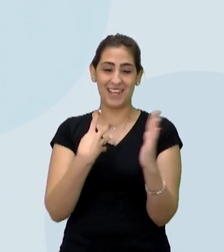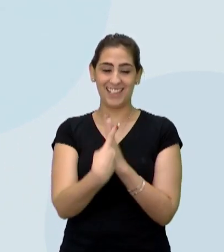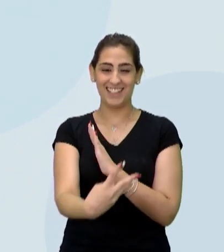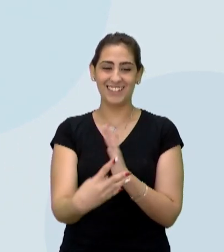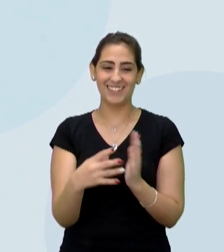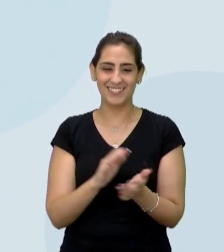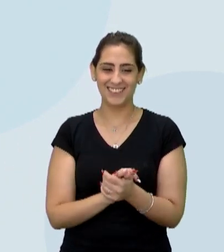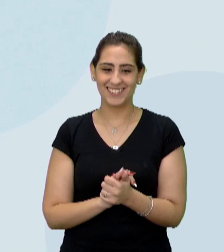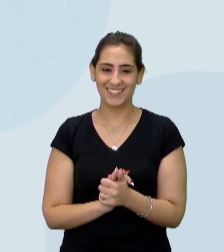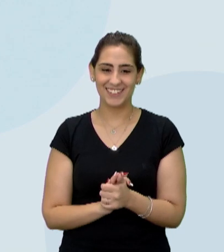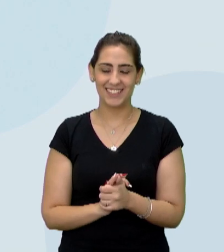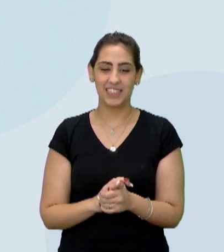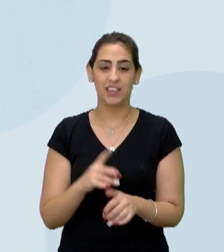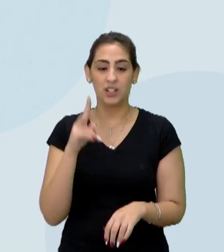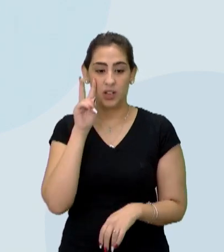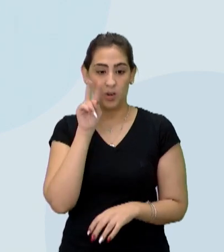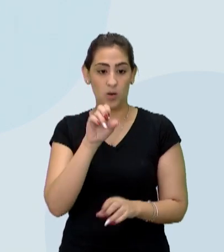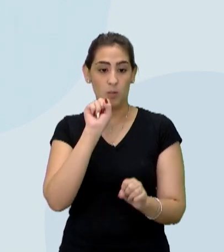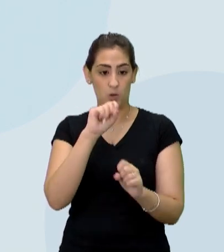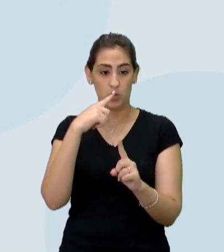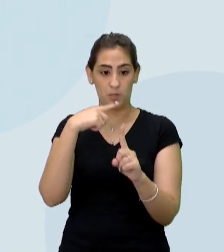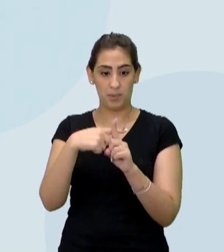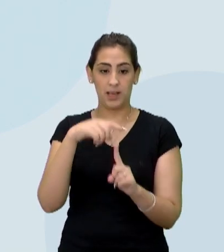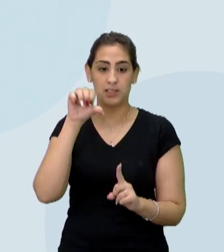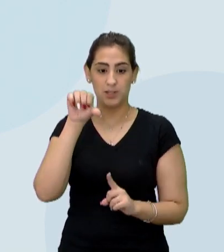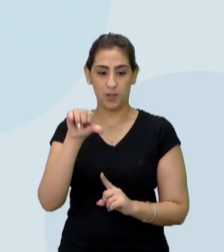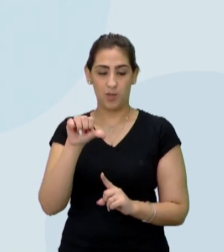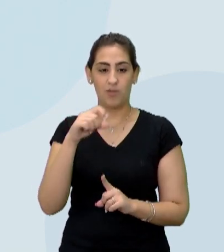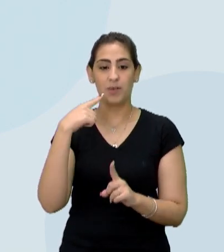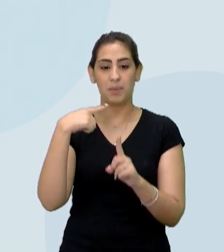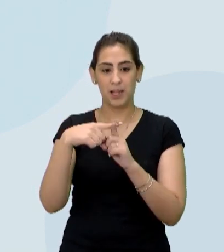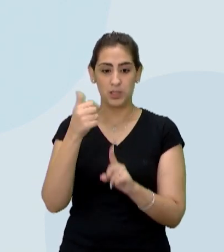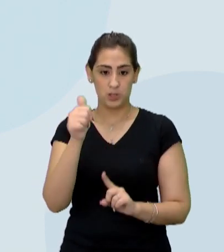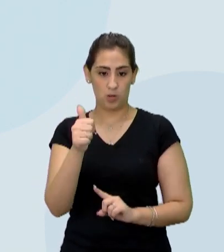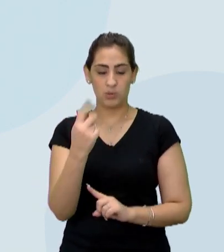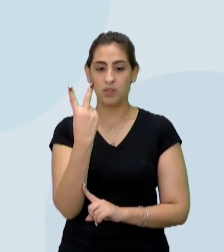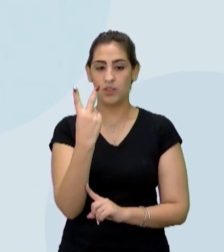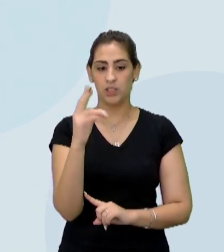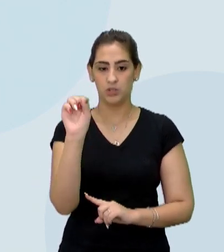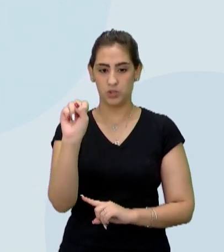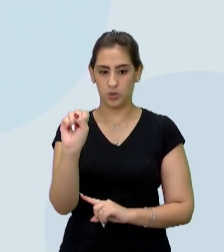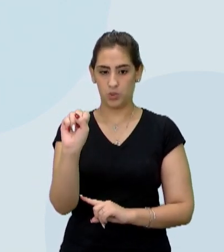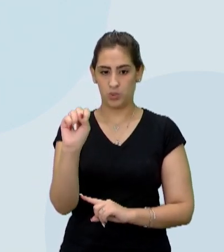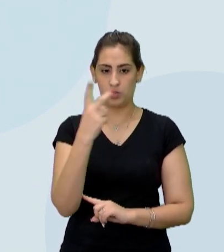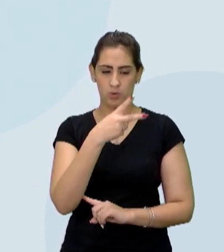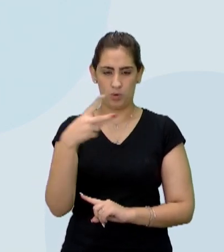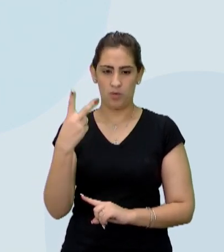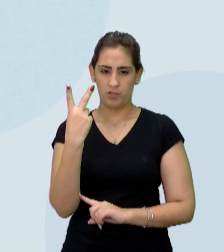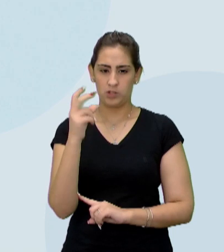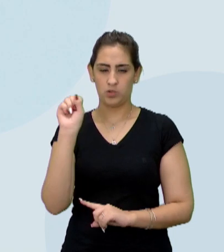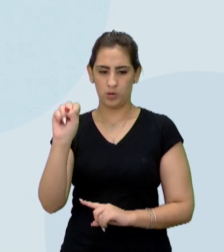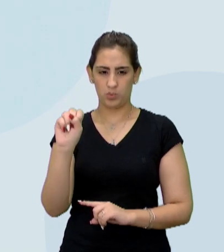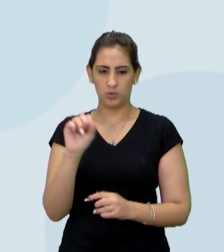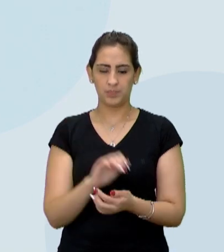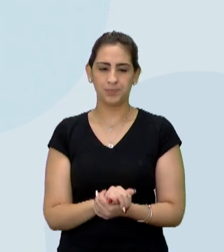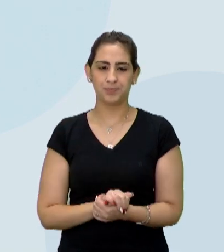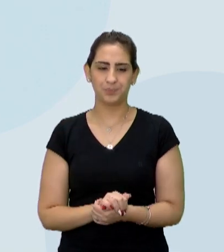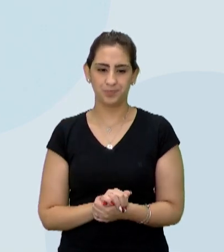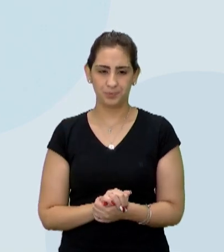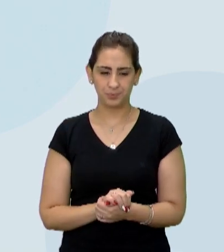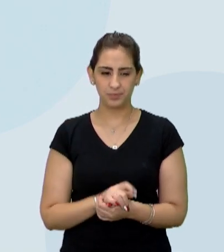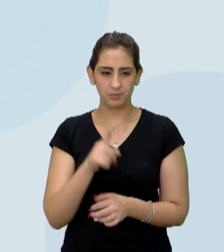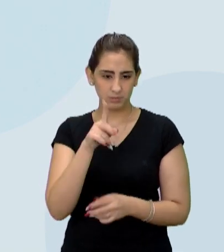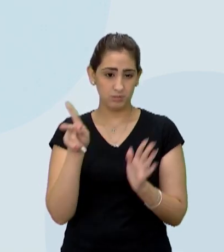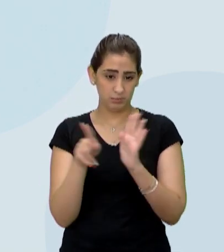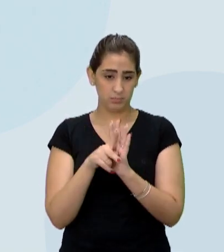da Itália, ó lá. 8 mais 9 mais 11 é igual a 28, né? Olha